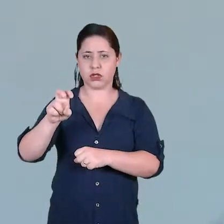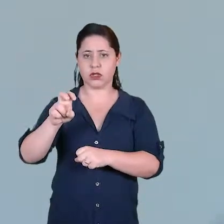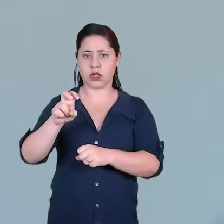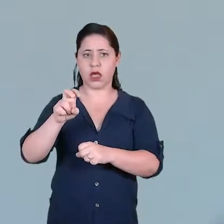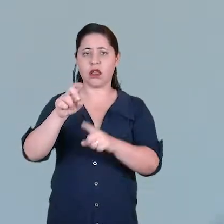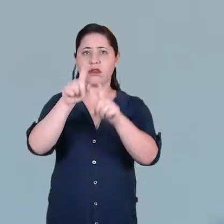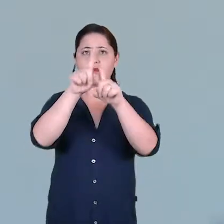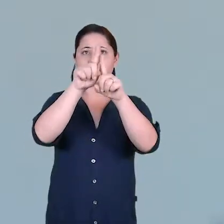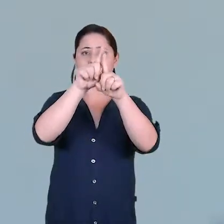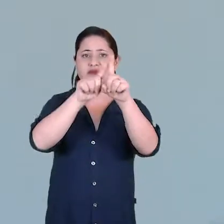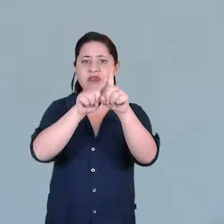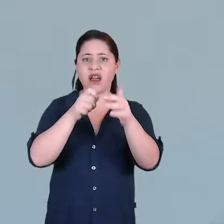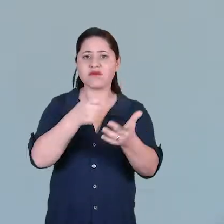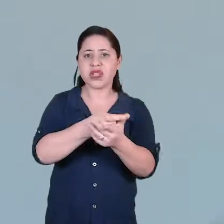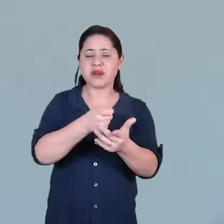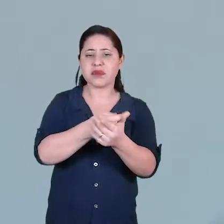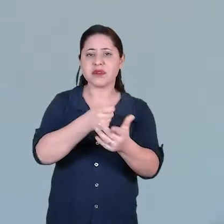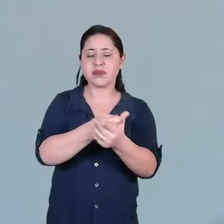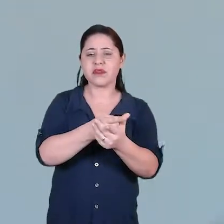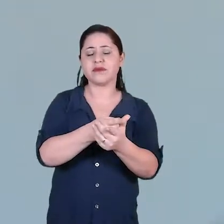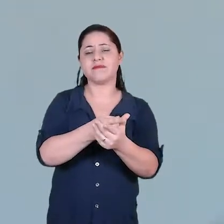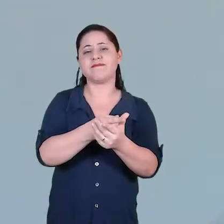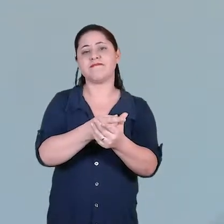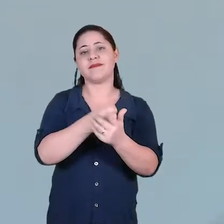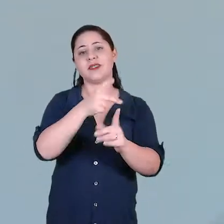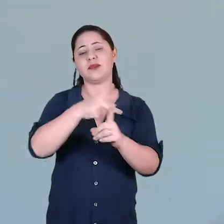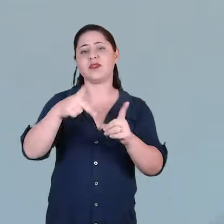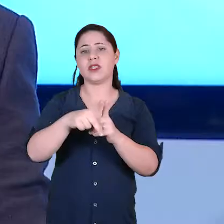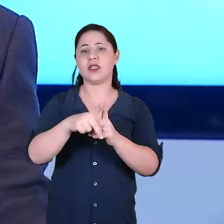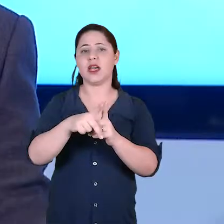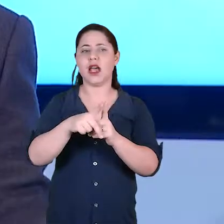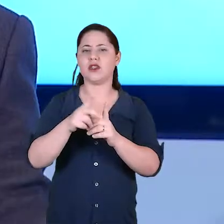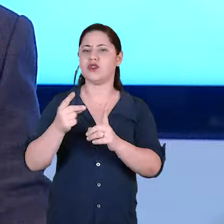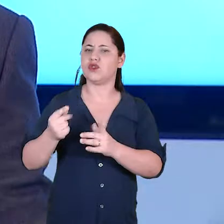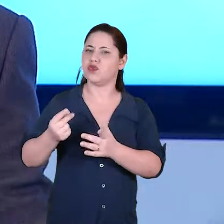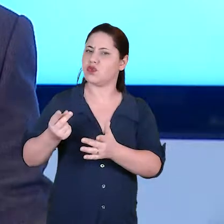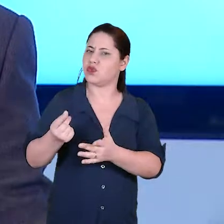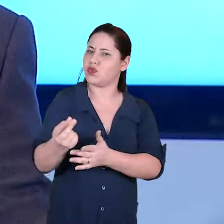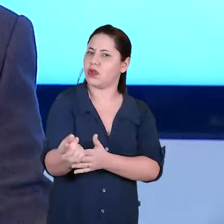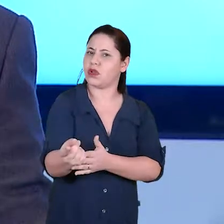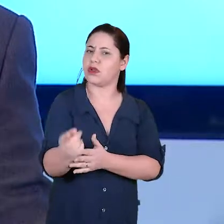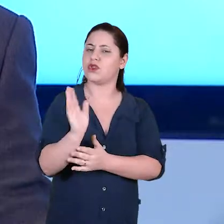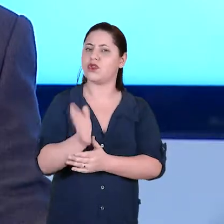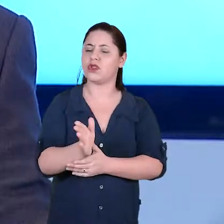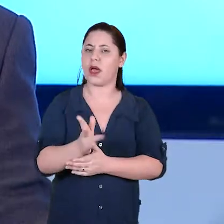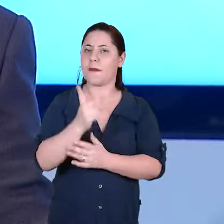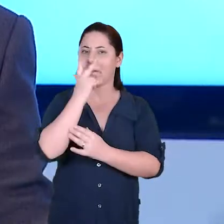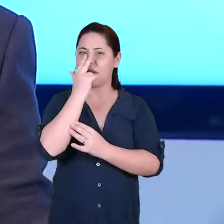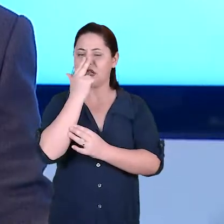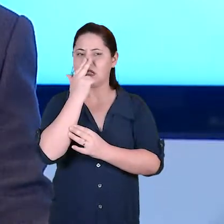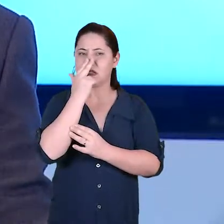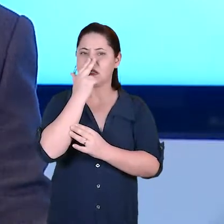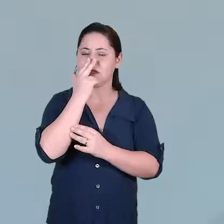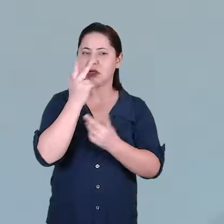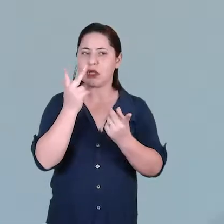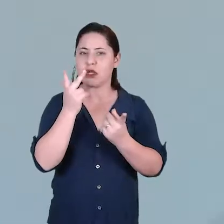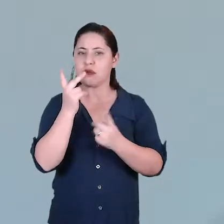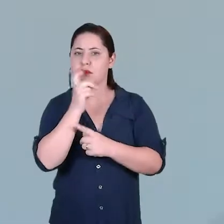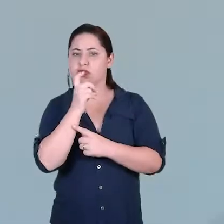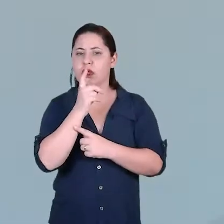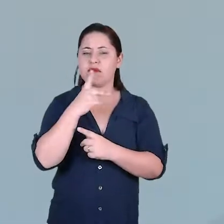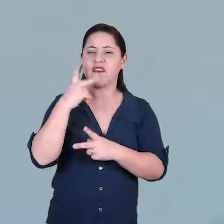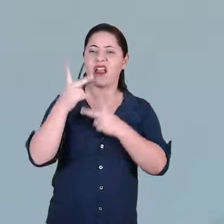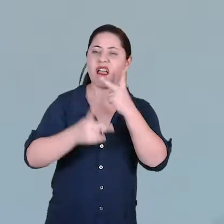da Previdência. E esse déficit que se fala há muitos anos, ele também se tornou um mito. Virou algo que